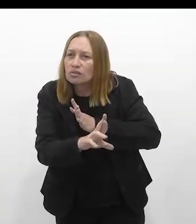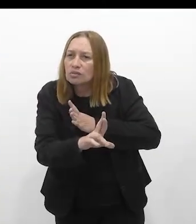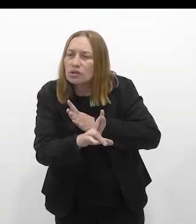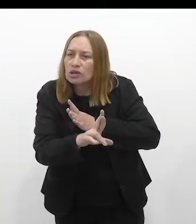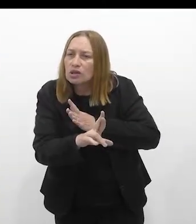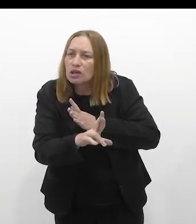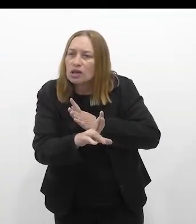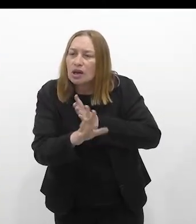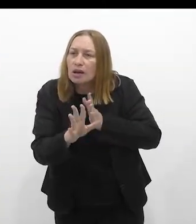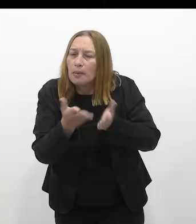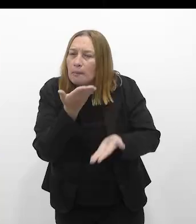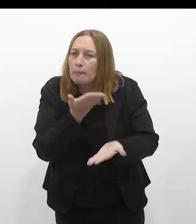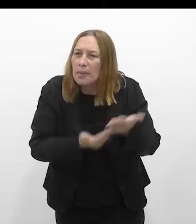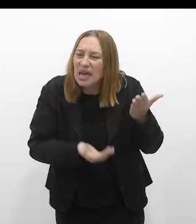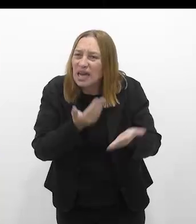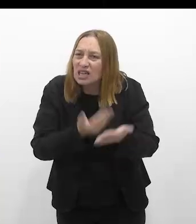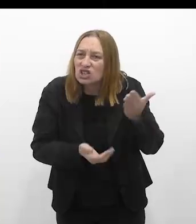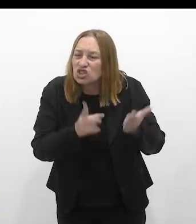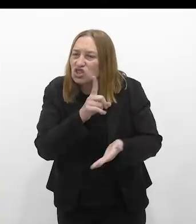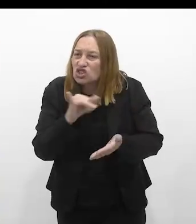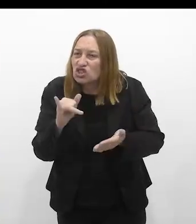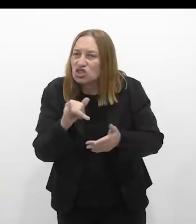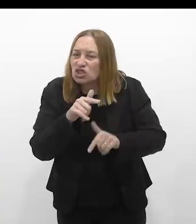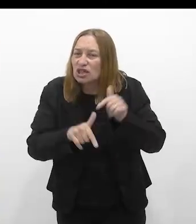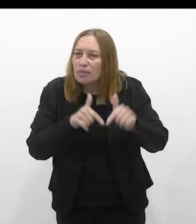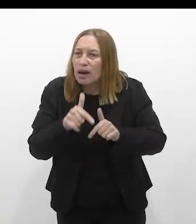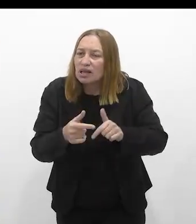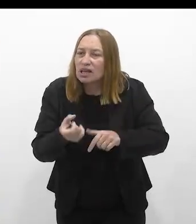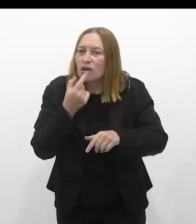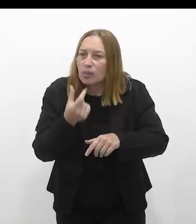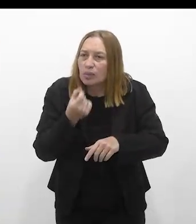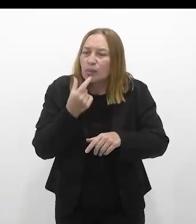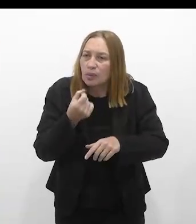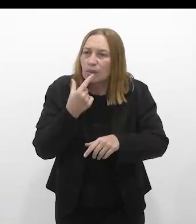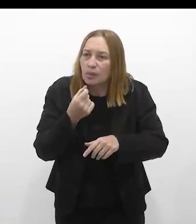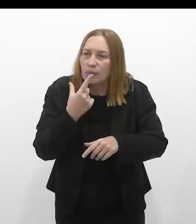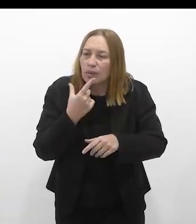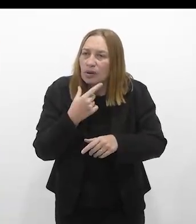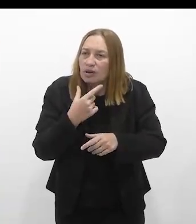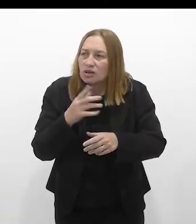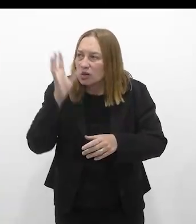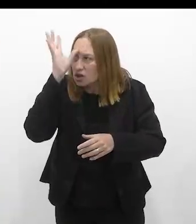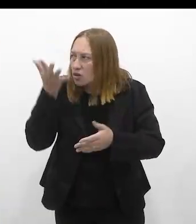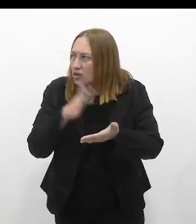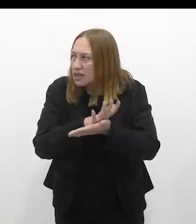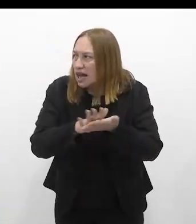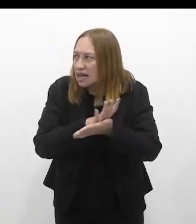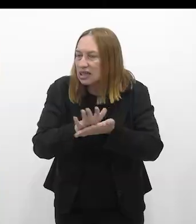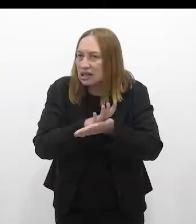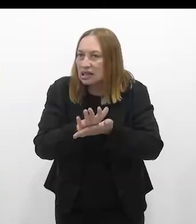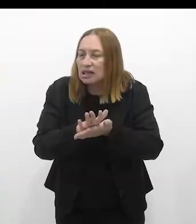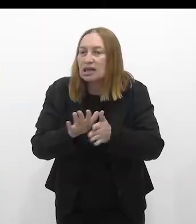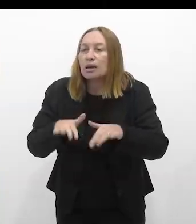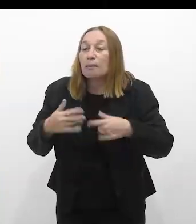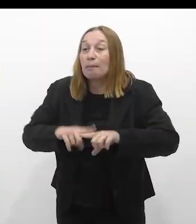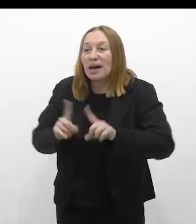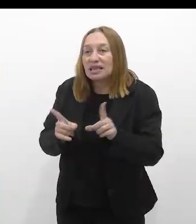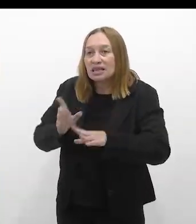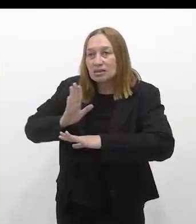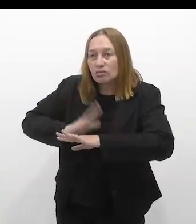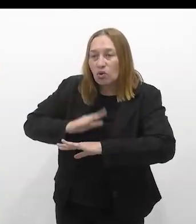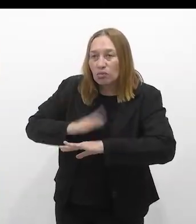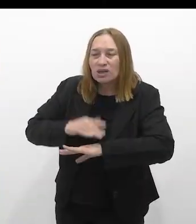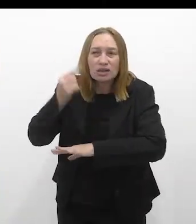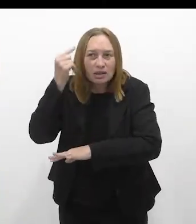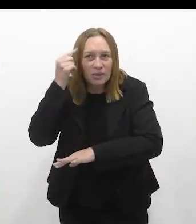e ela perde muito dia de trabalho porque menstrua, remédio não resolve. Pode ser um problema ortopédico? Até podia, mas